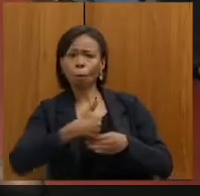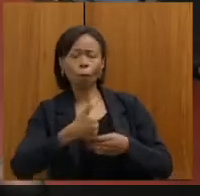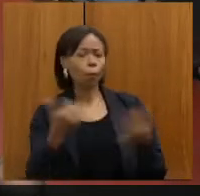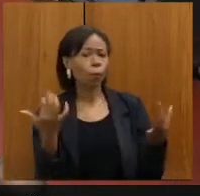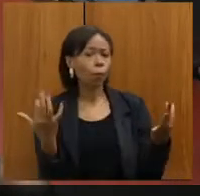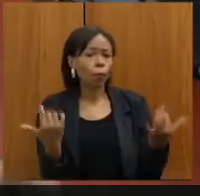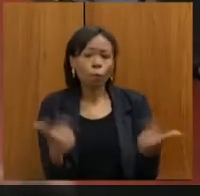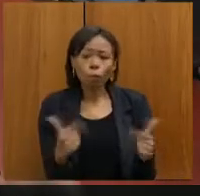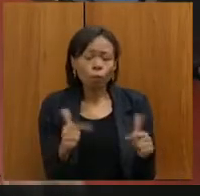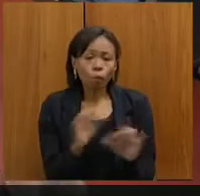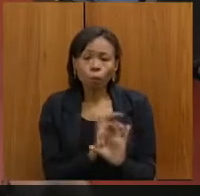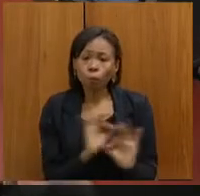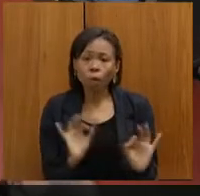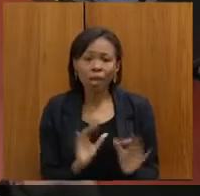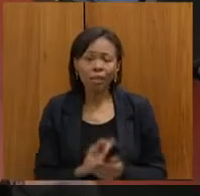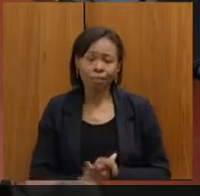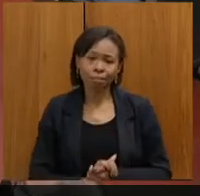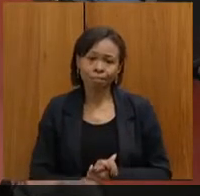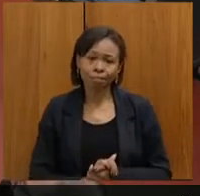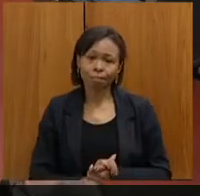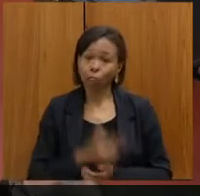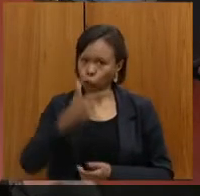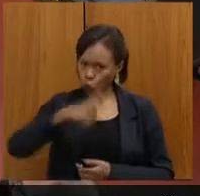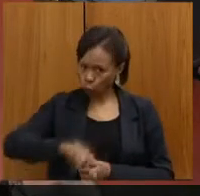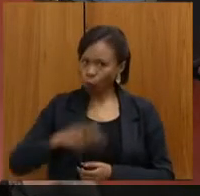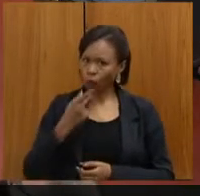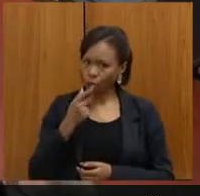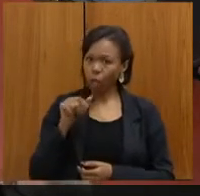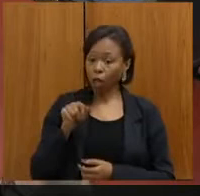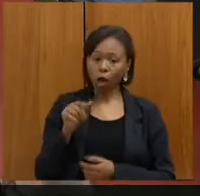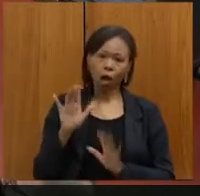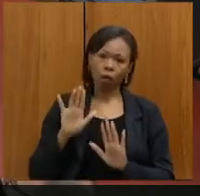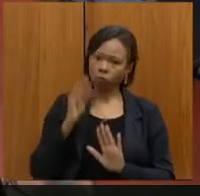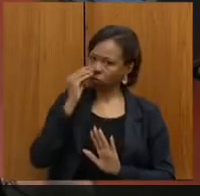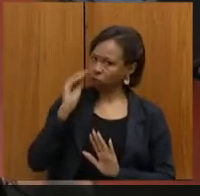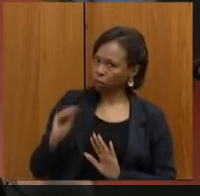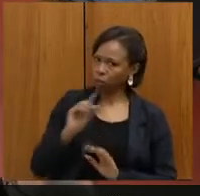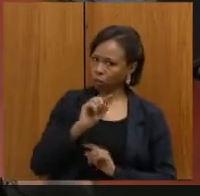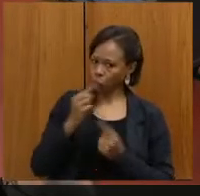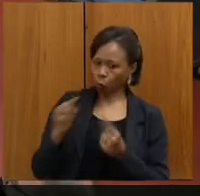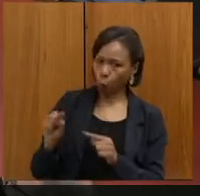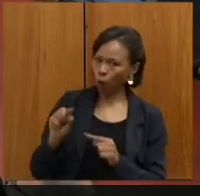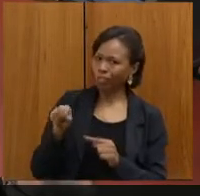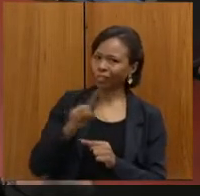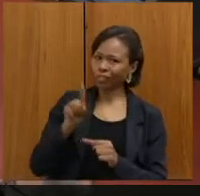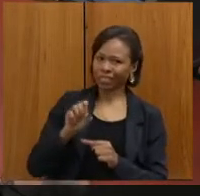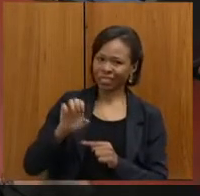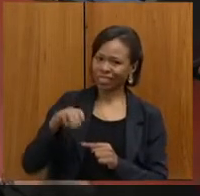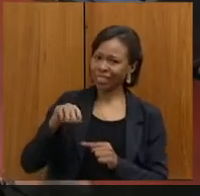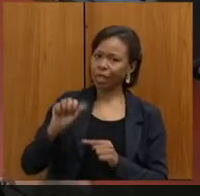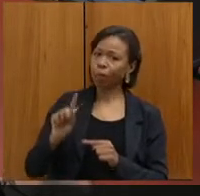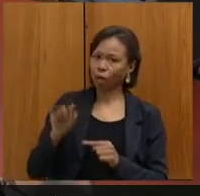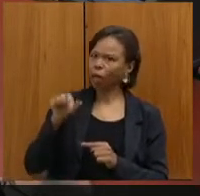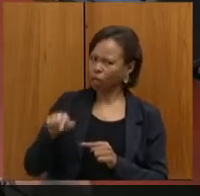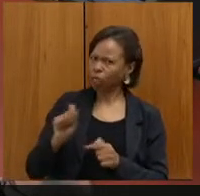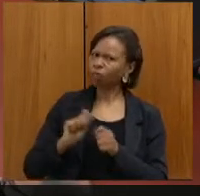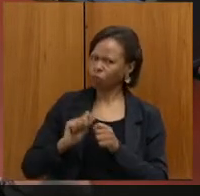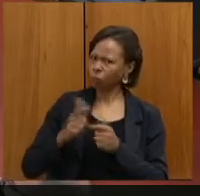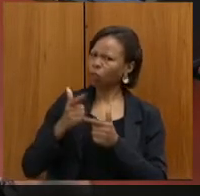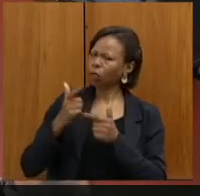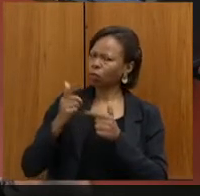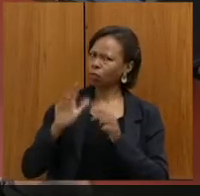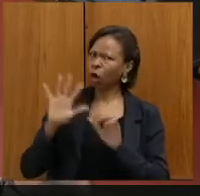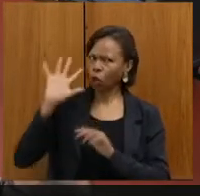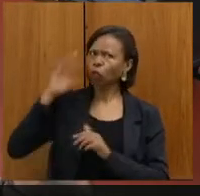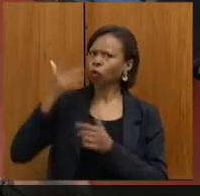repito e reforço mais uma vez sem tirar o mérito do governo Romeu Zema que realmente fez muito nessas áreas aqui especificados